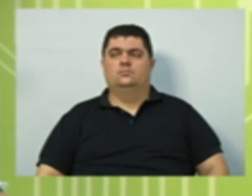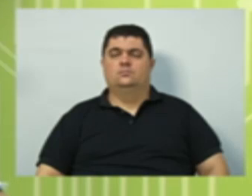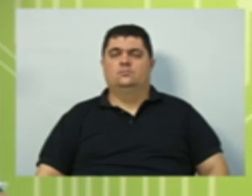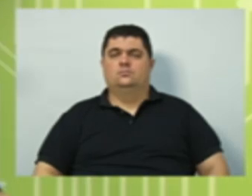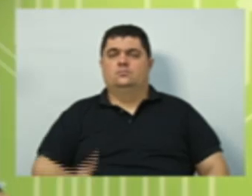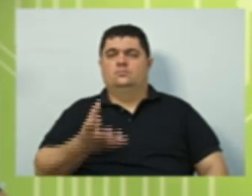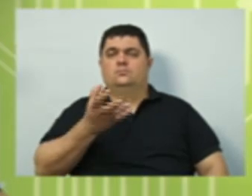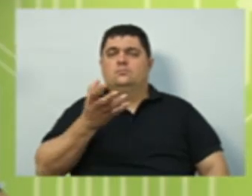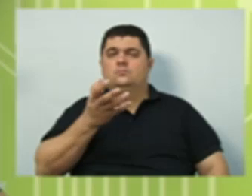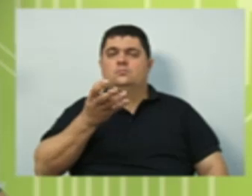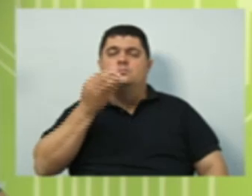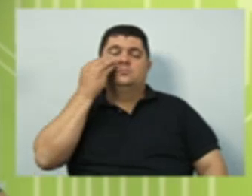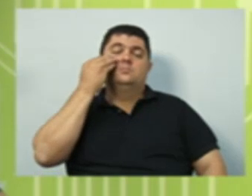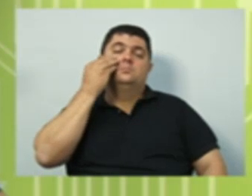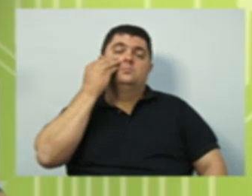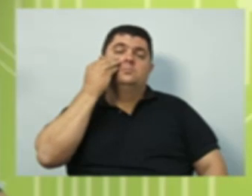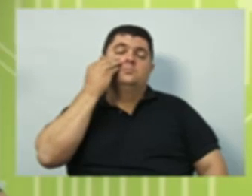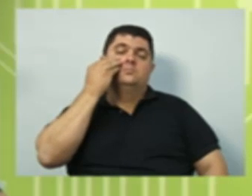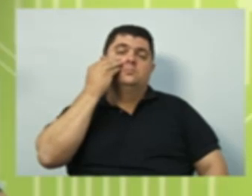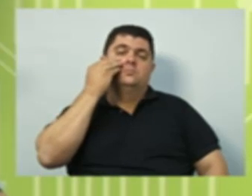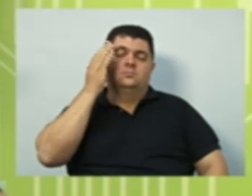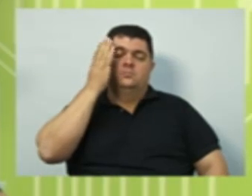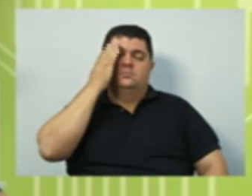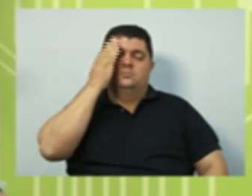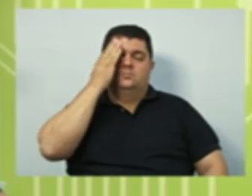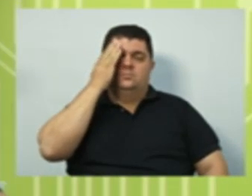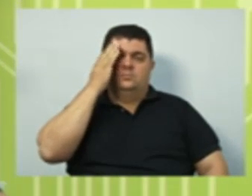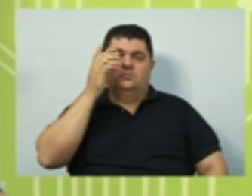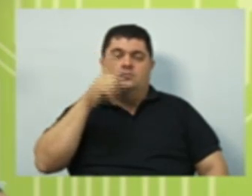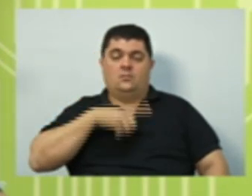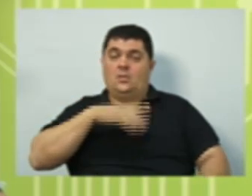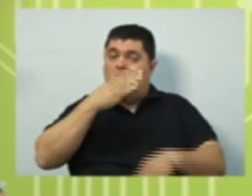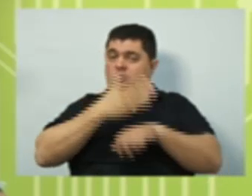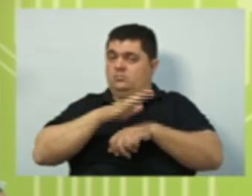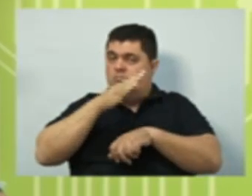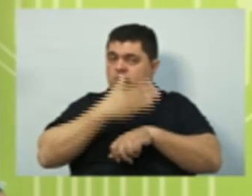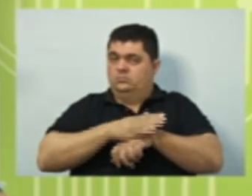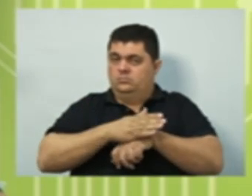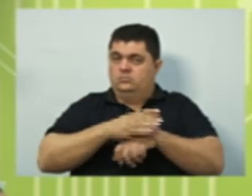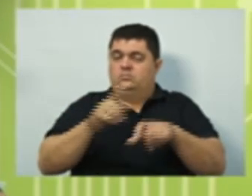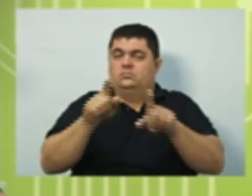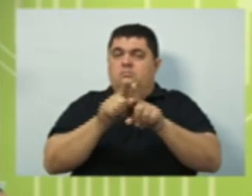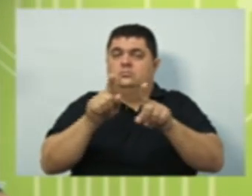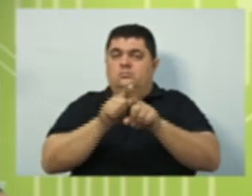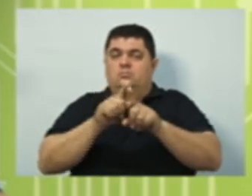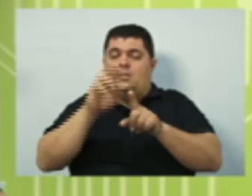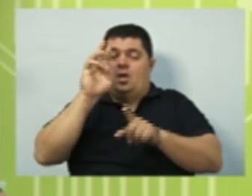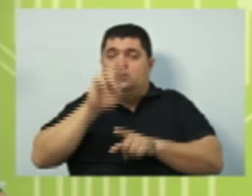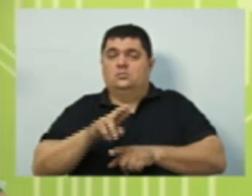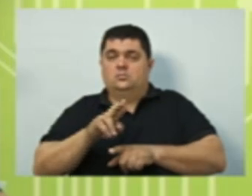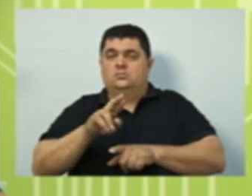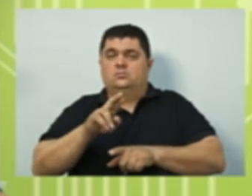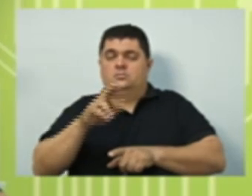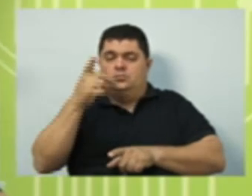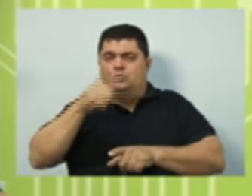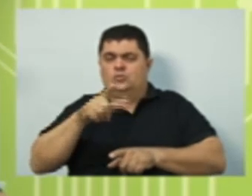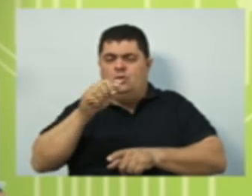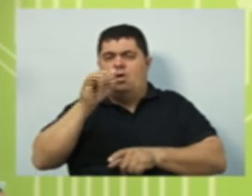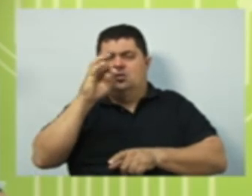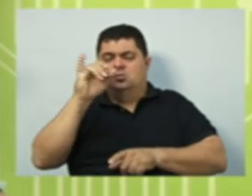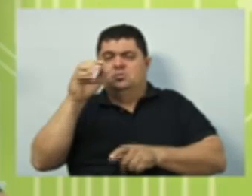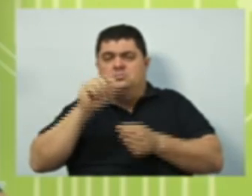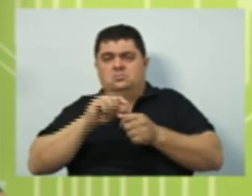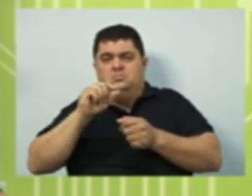quero que você entenda. Você tem a prática e tem a razão. Novamente, aquilo que Aristóteles fazia,